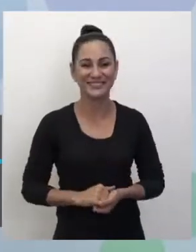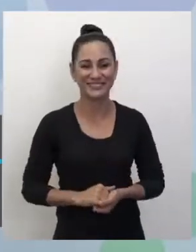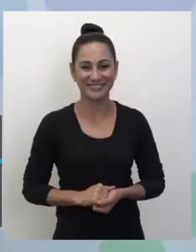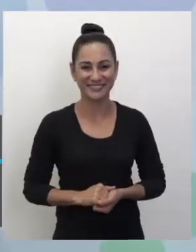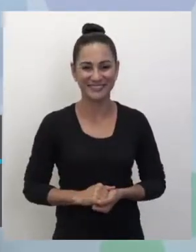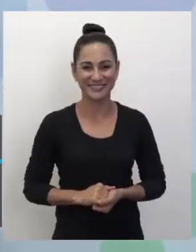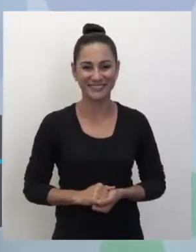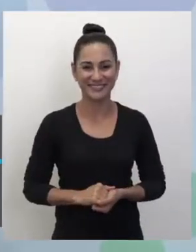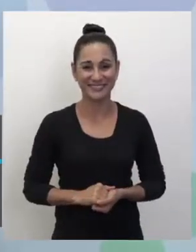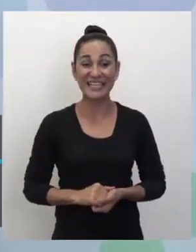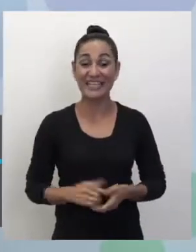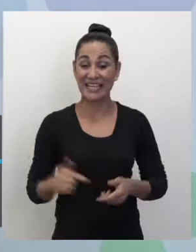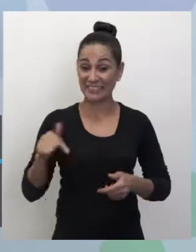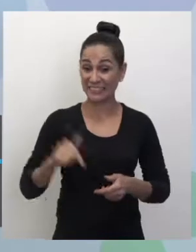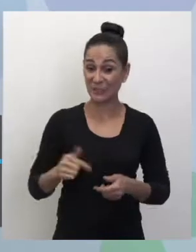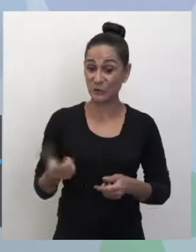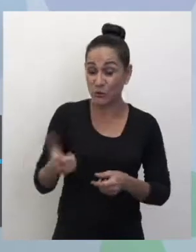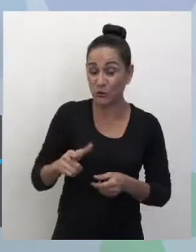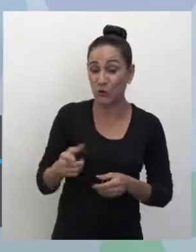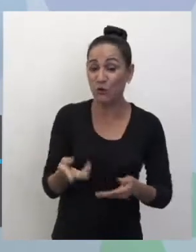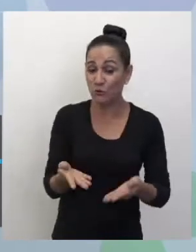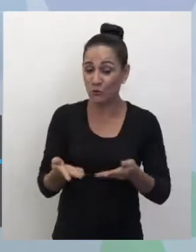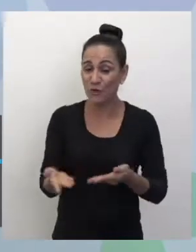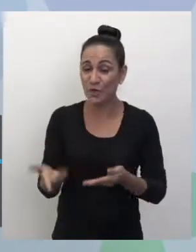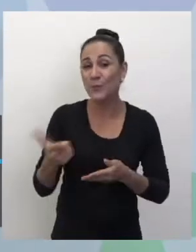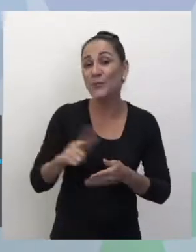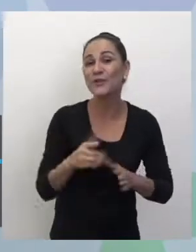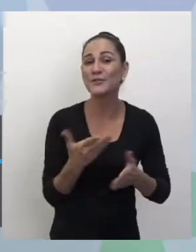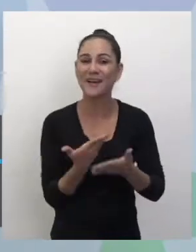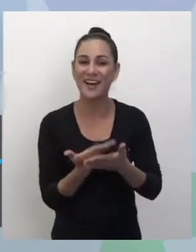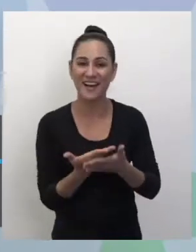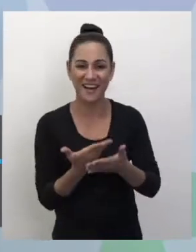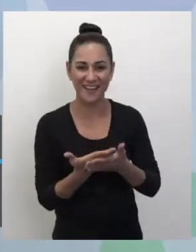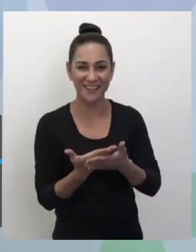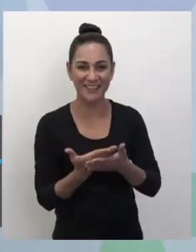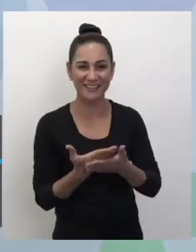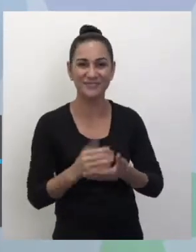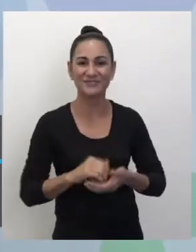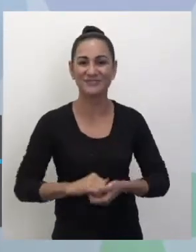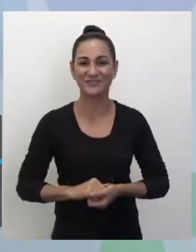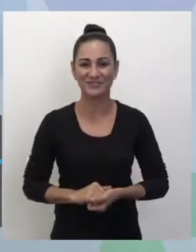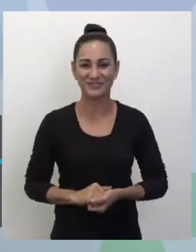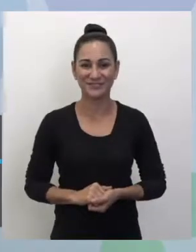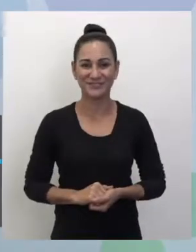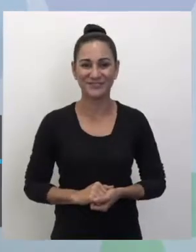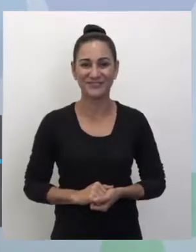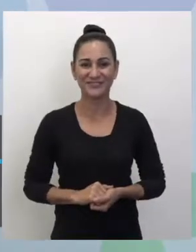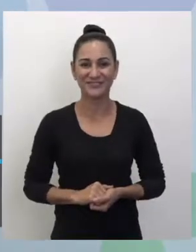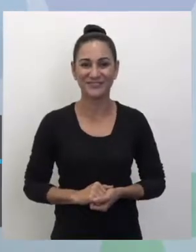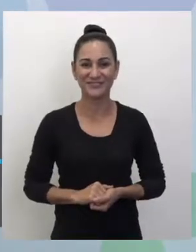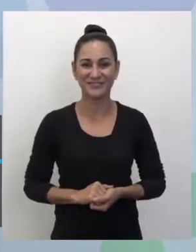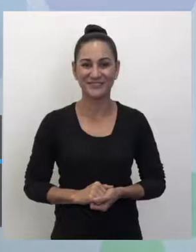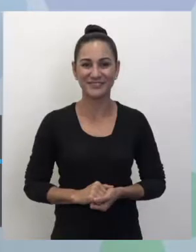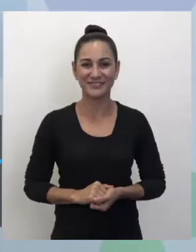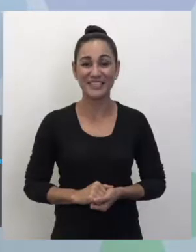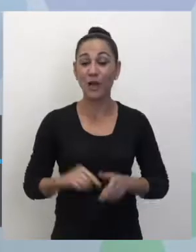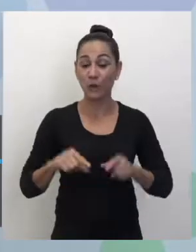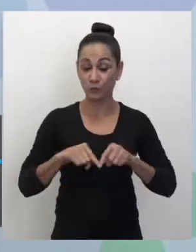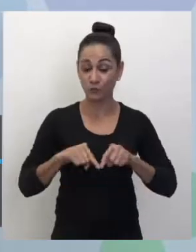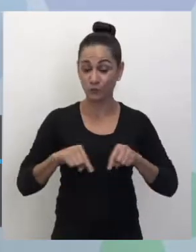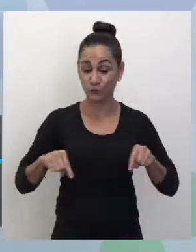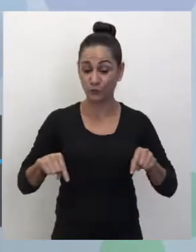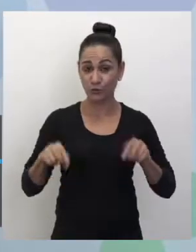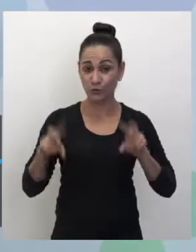next class. Aqui de novo, convidando vocês para a nossa próxima aula. The title is there, showing to you. O título está aí